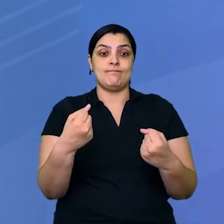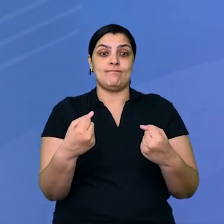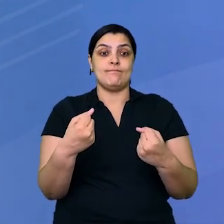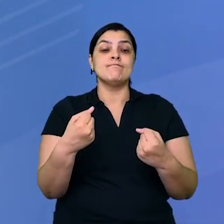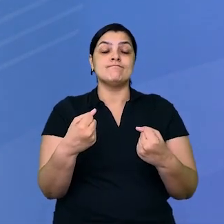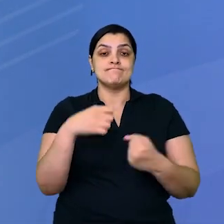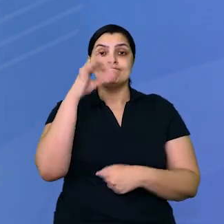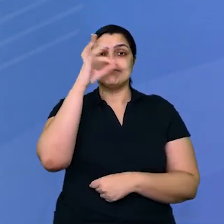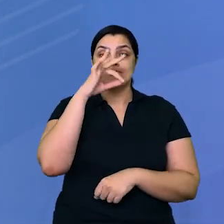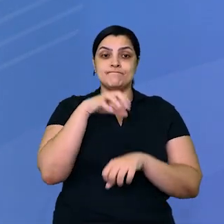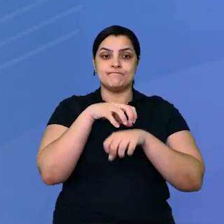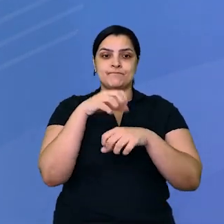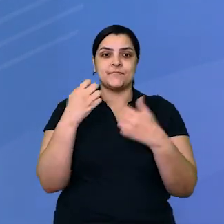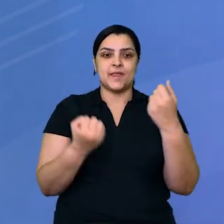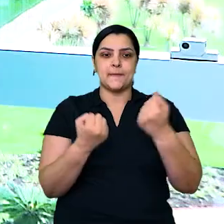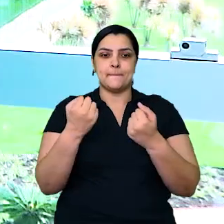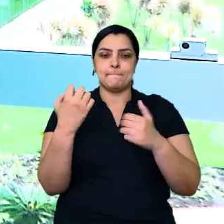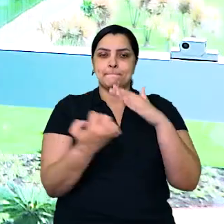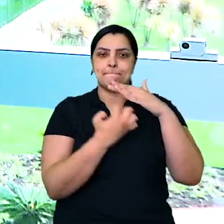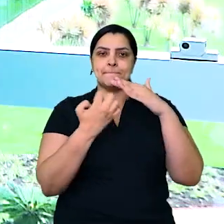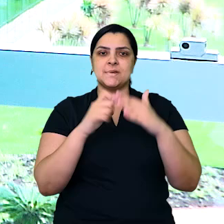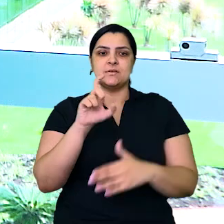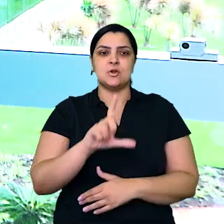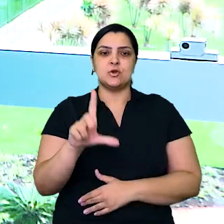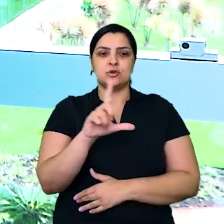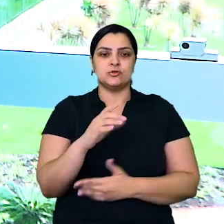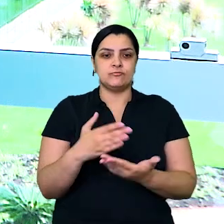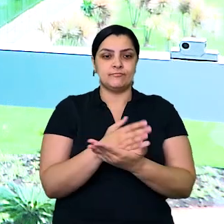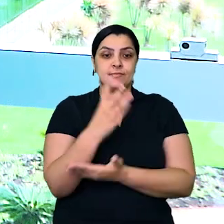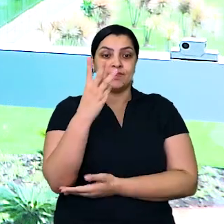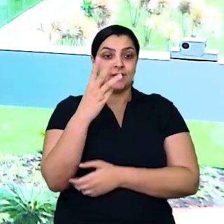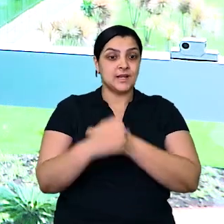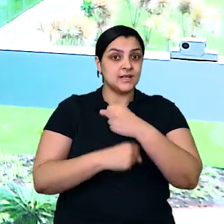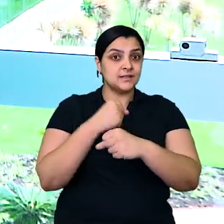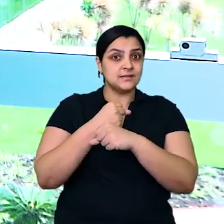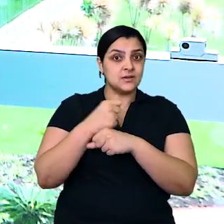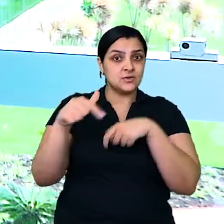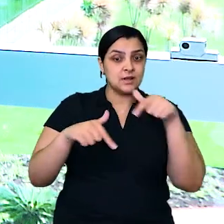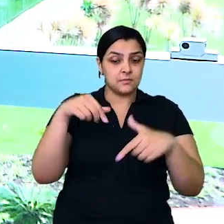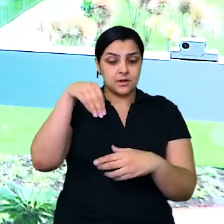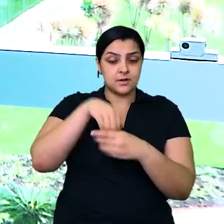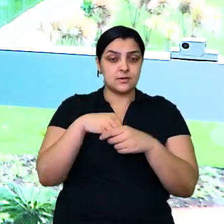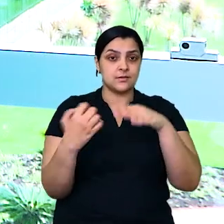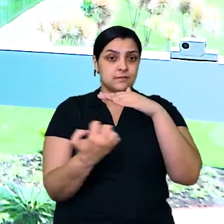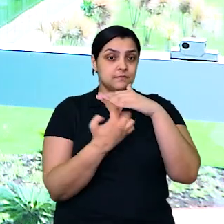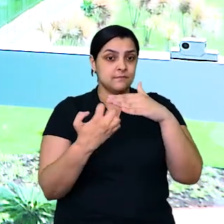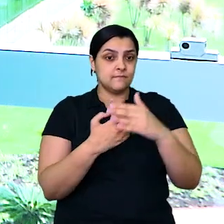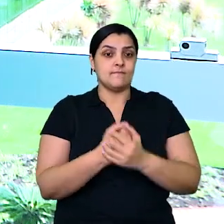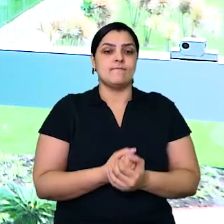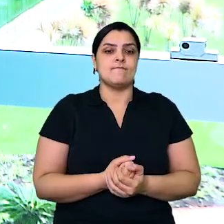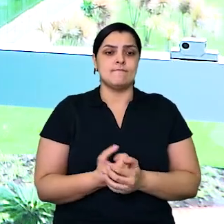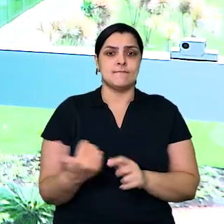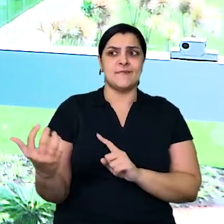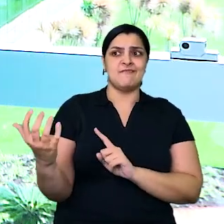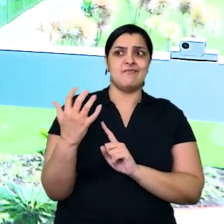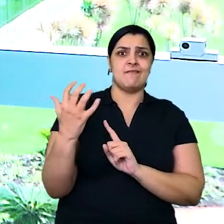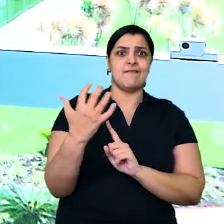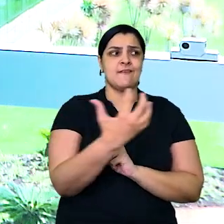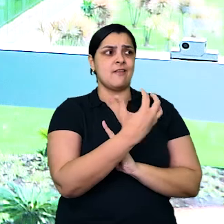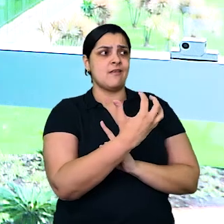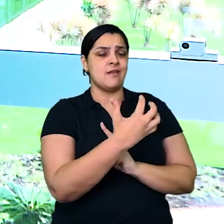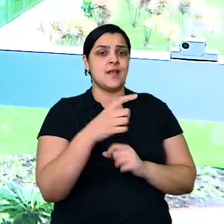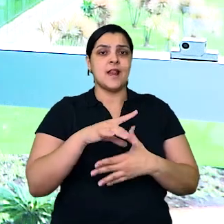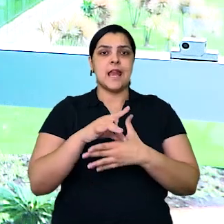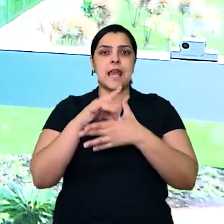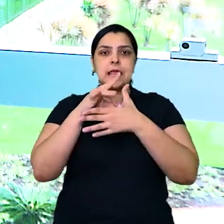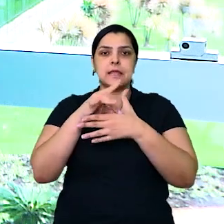de Kombi na empresa de logística. Diz que durante os 3 anos em que trabalhou na companhia, foi perseguida pelo líder